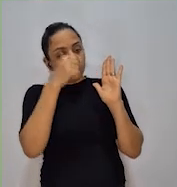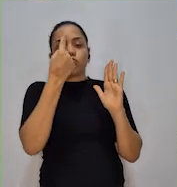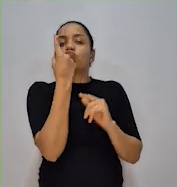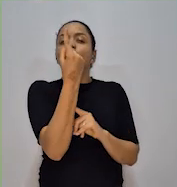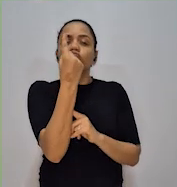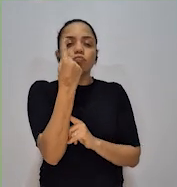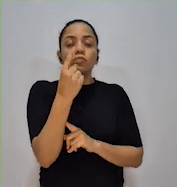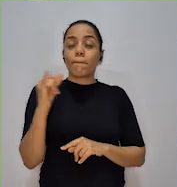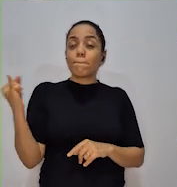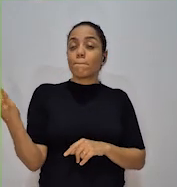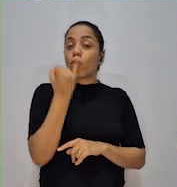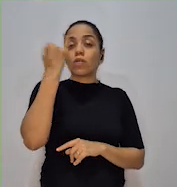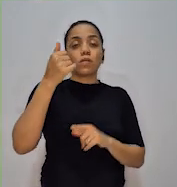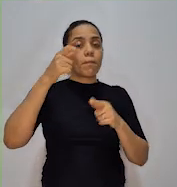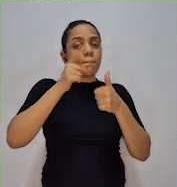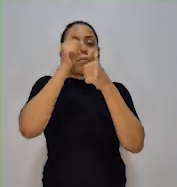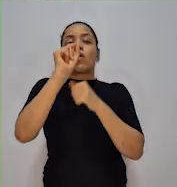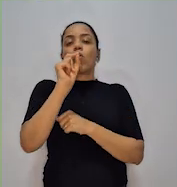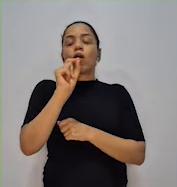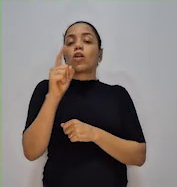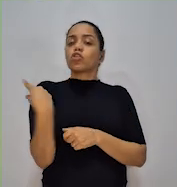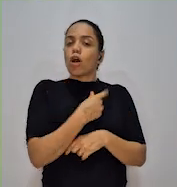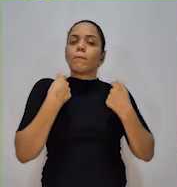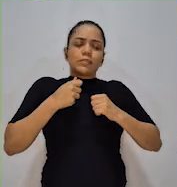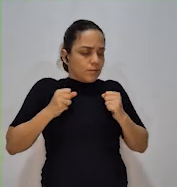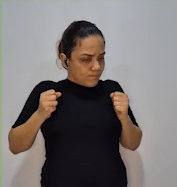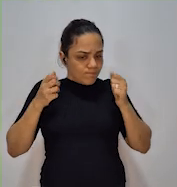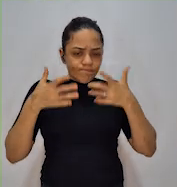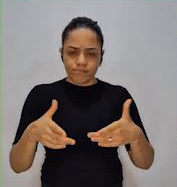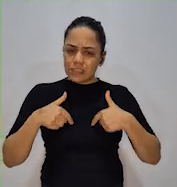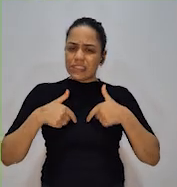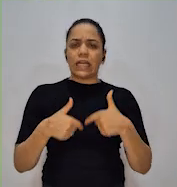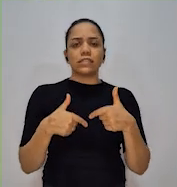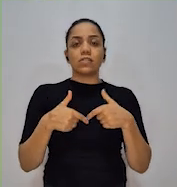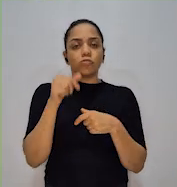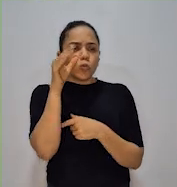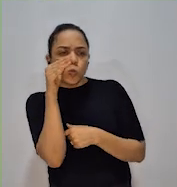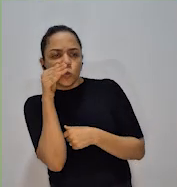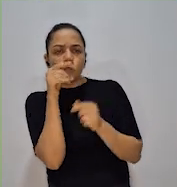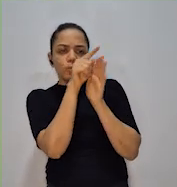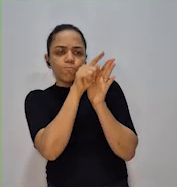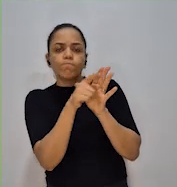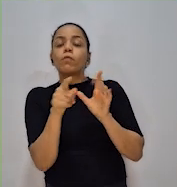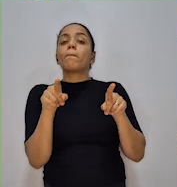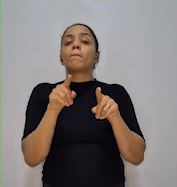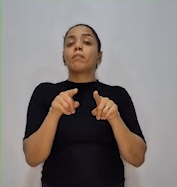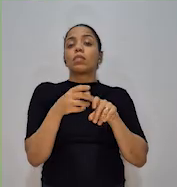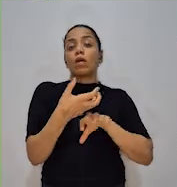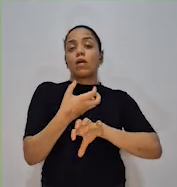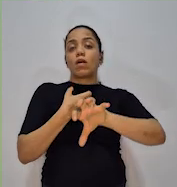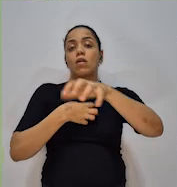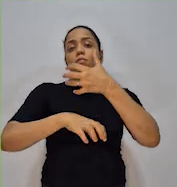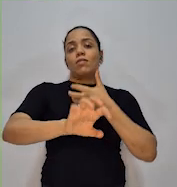primeiro é o mais importante, que é o engajamento, a curiosidade e a empatia de cada um e de cada uma pessoa que está aqui. Porque